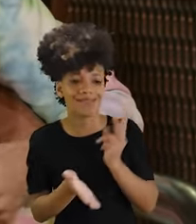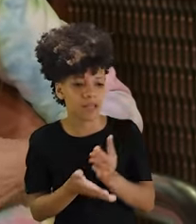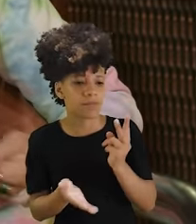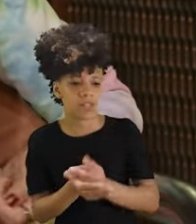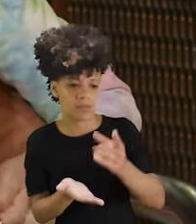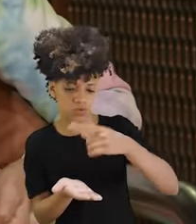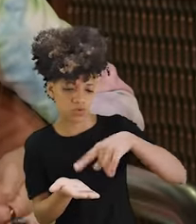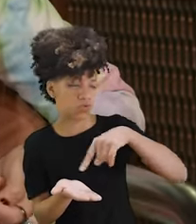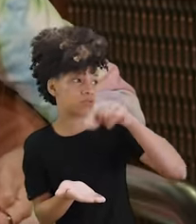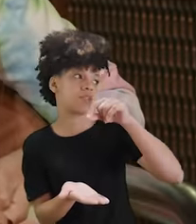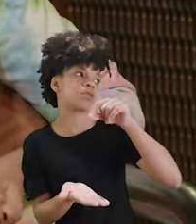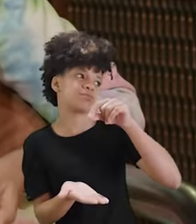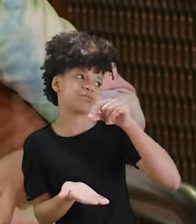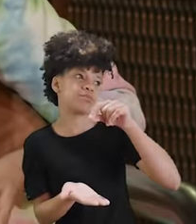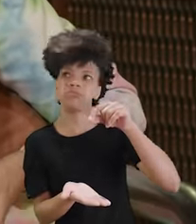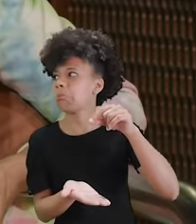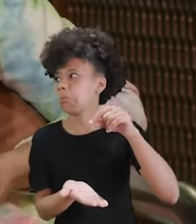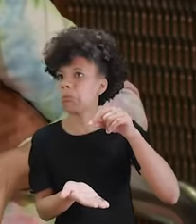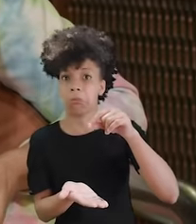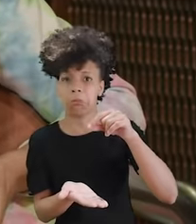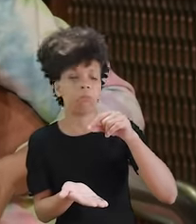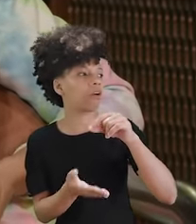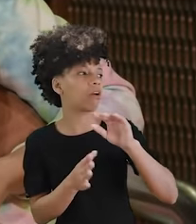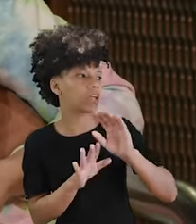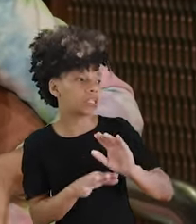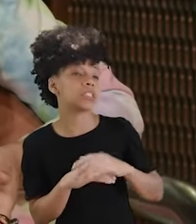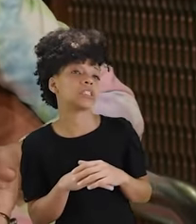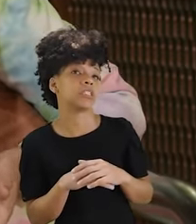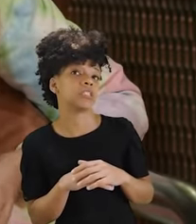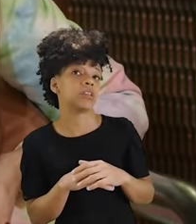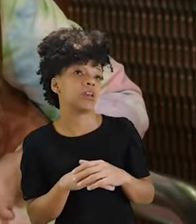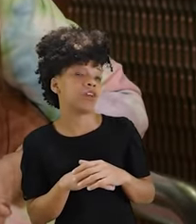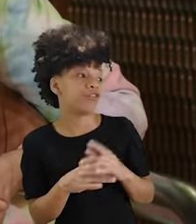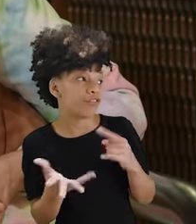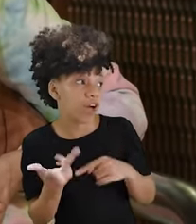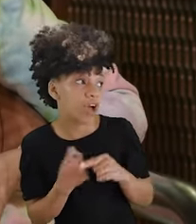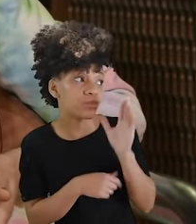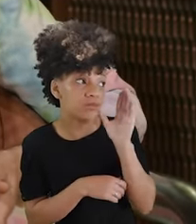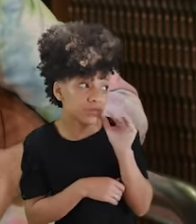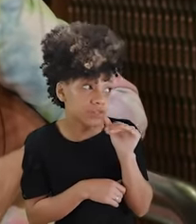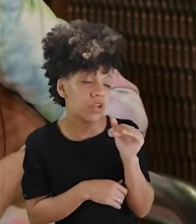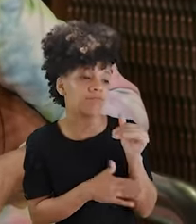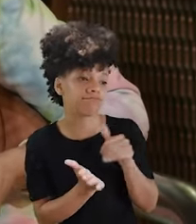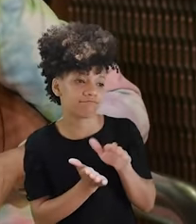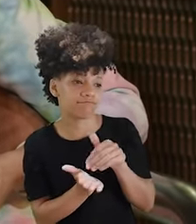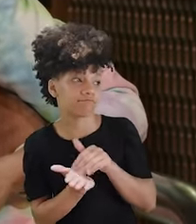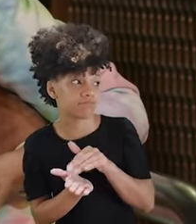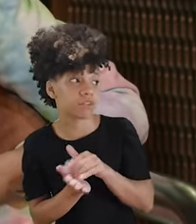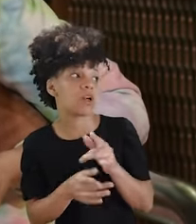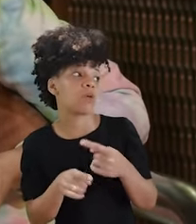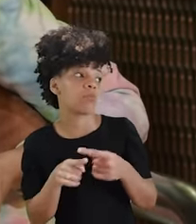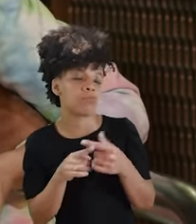constantemente de sorteio na Então muitos tripulantes foram mandados embora